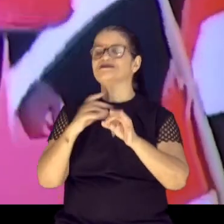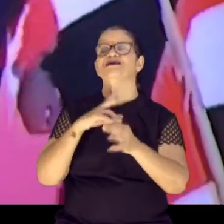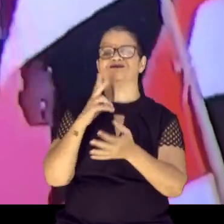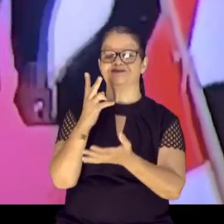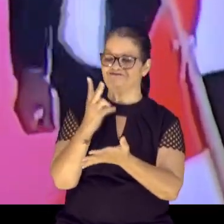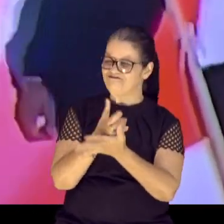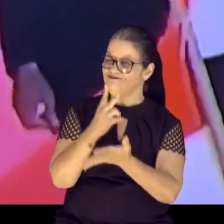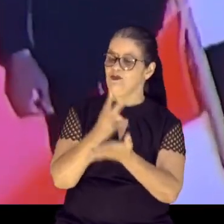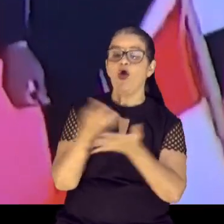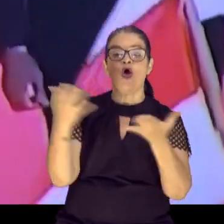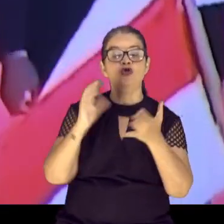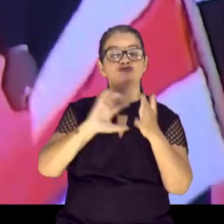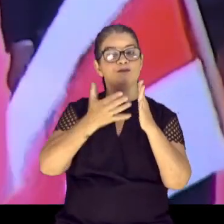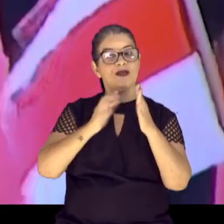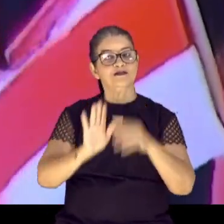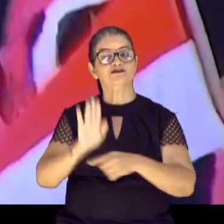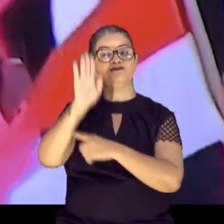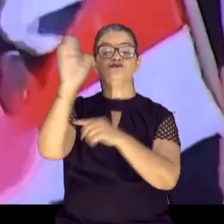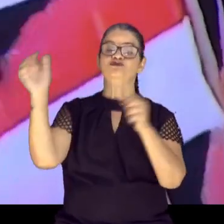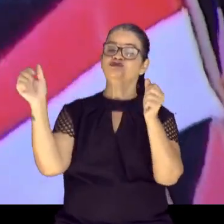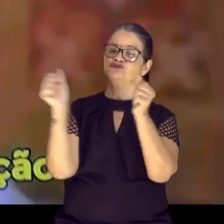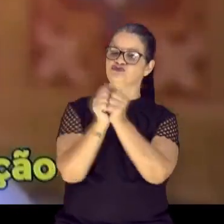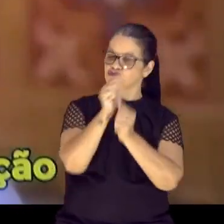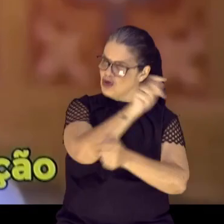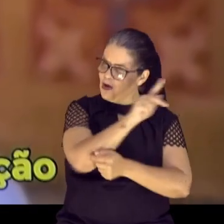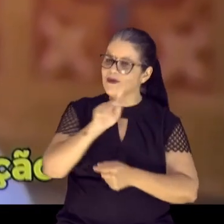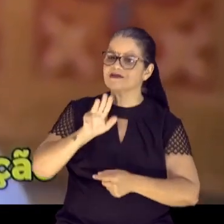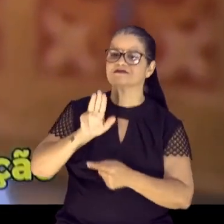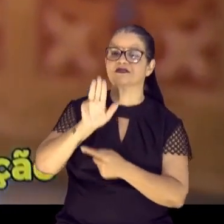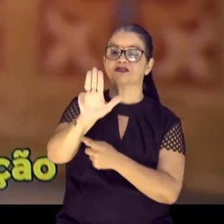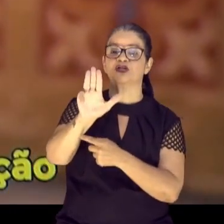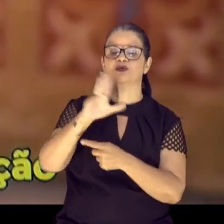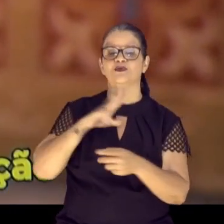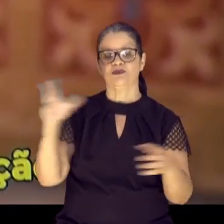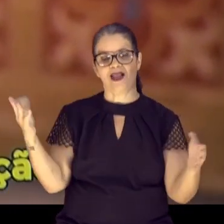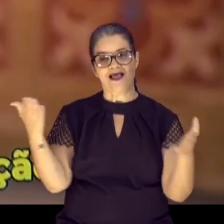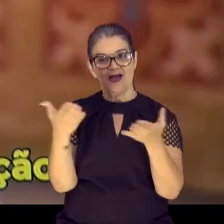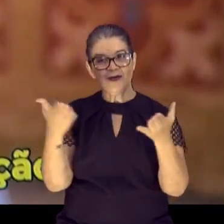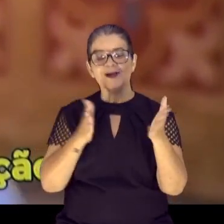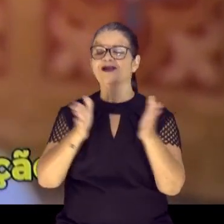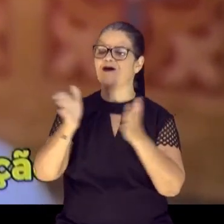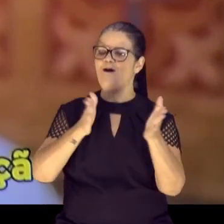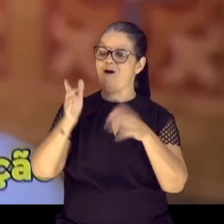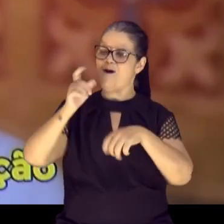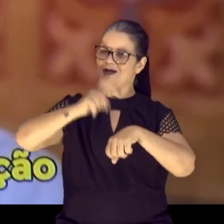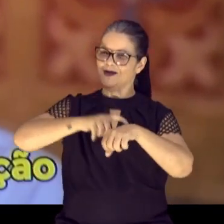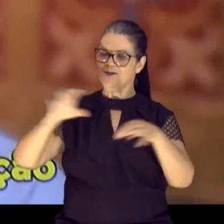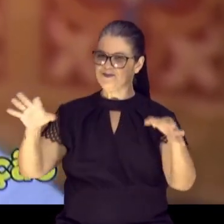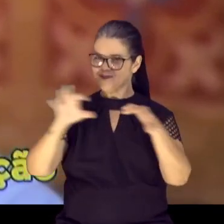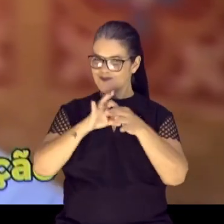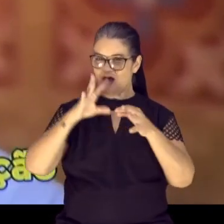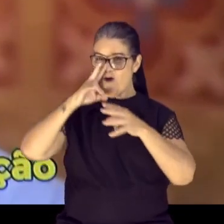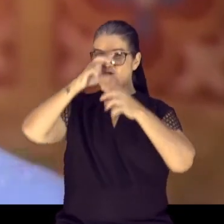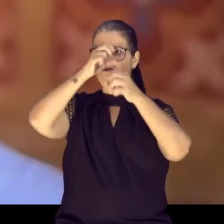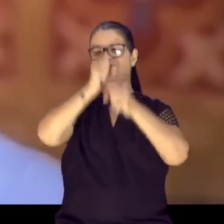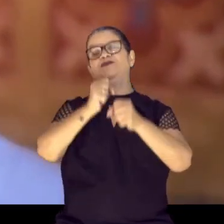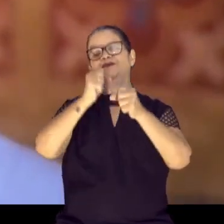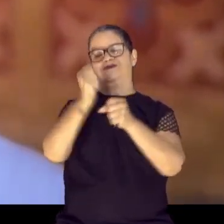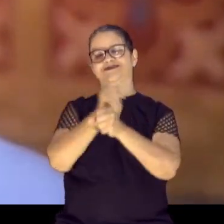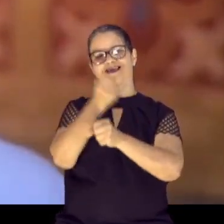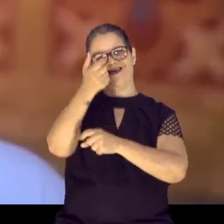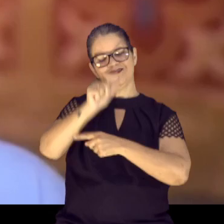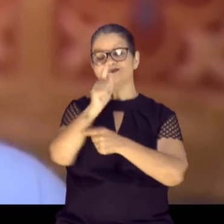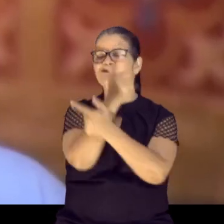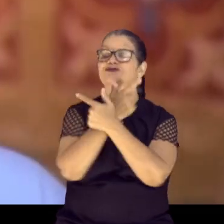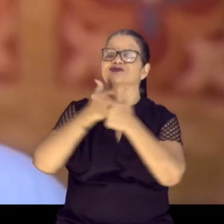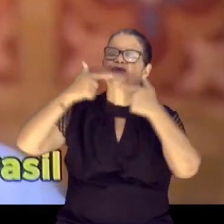é destaque junto ao presidente Lula. Na hora da união, da força e reconstrução do sorriso